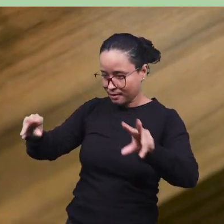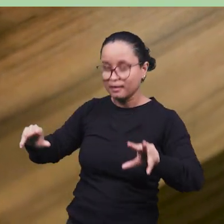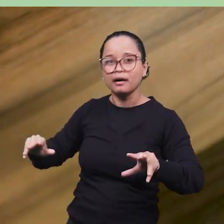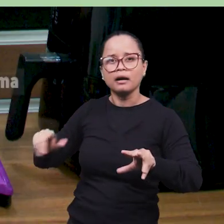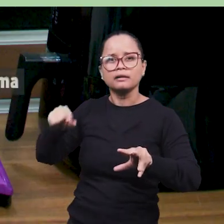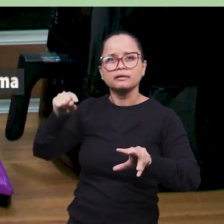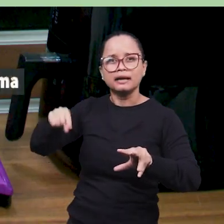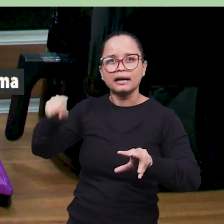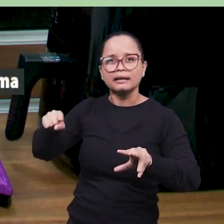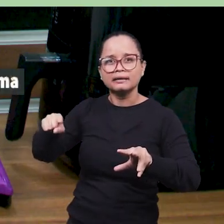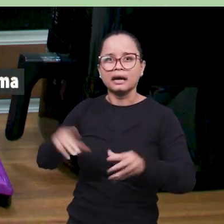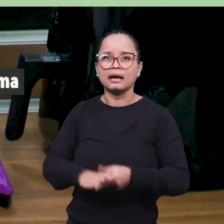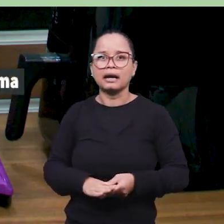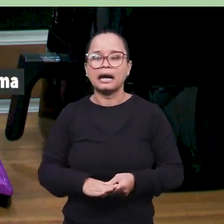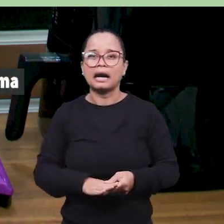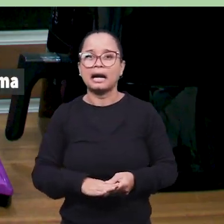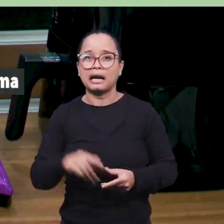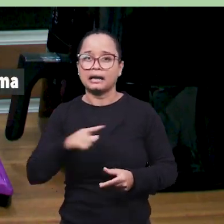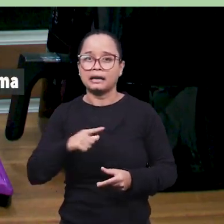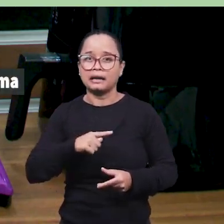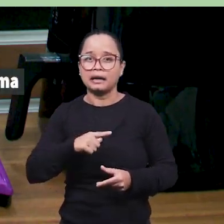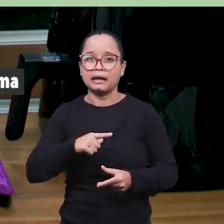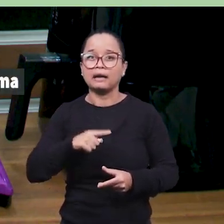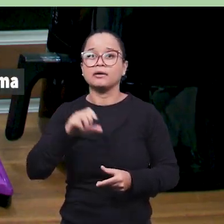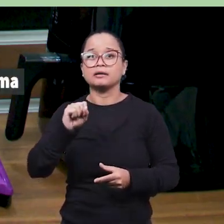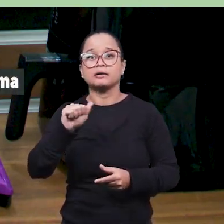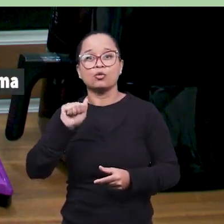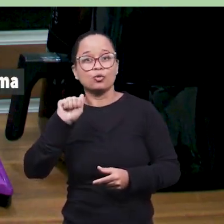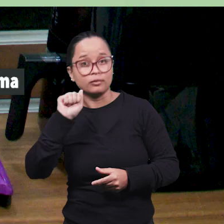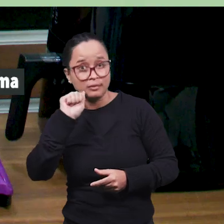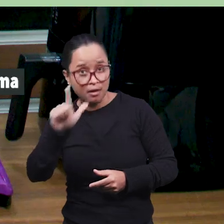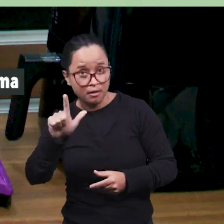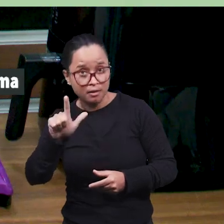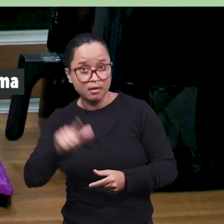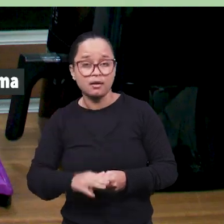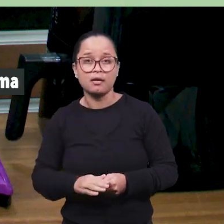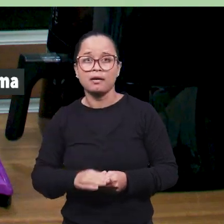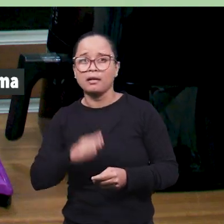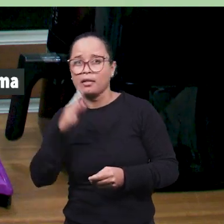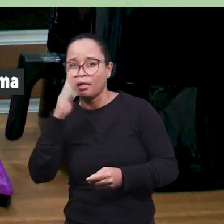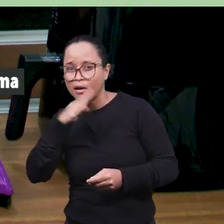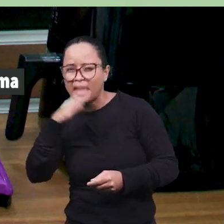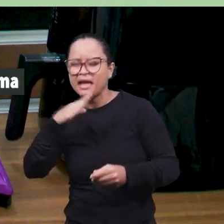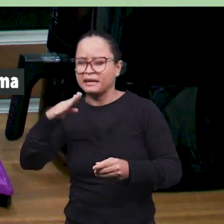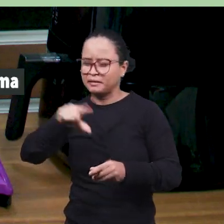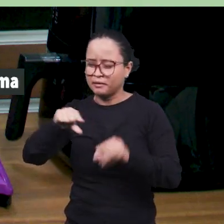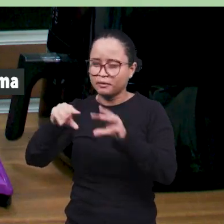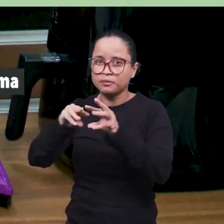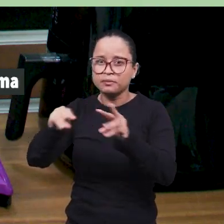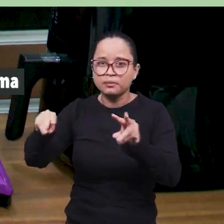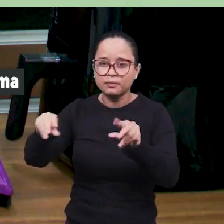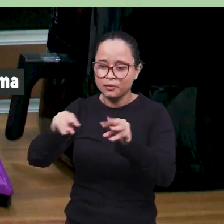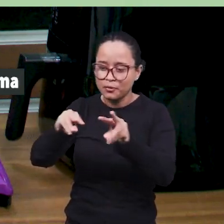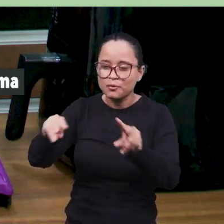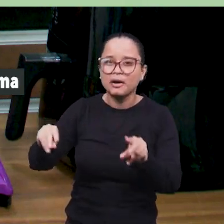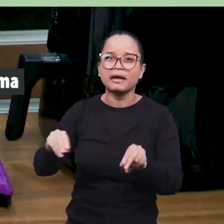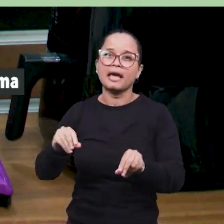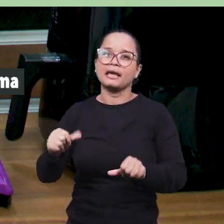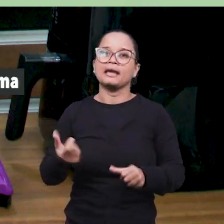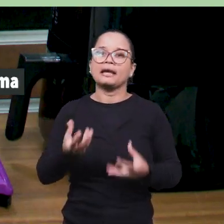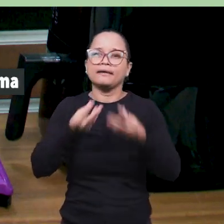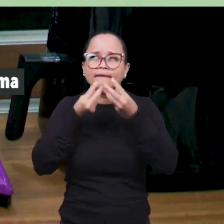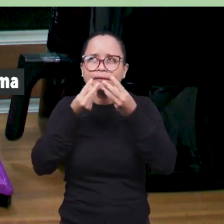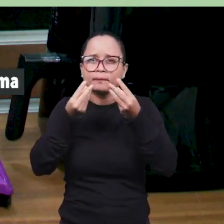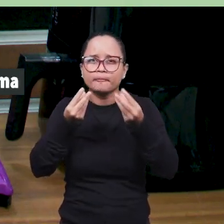Sal e pimenta por cima. Pode colocar, Ana, a gosto, tá, gente? Eu costumo dizer